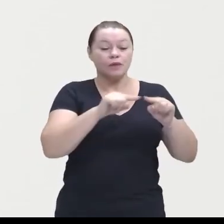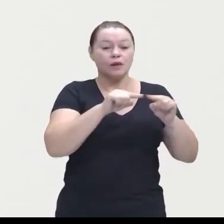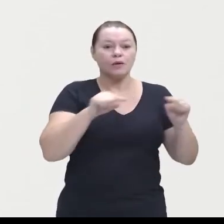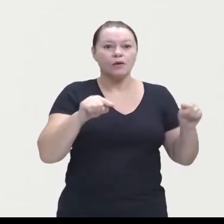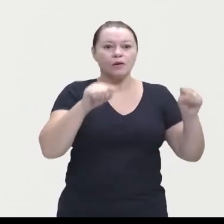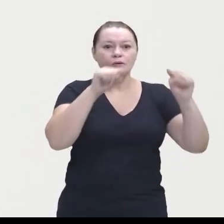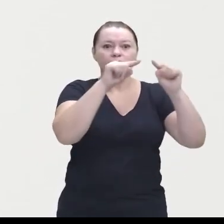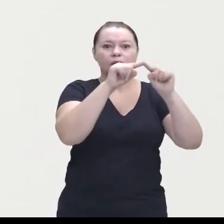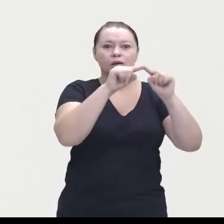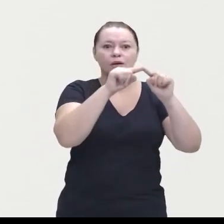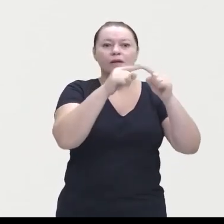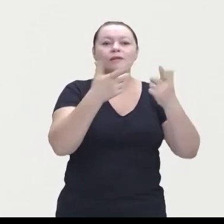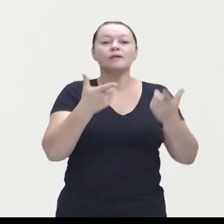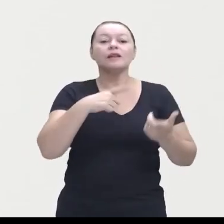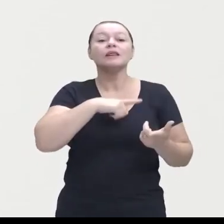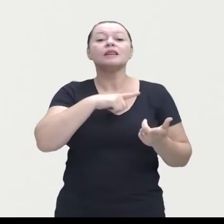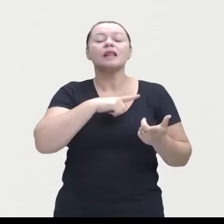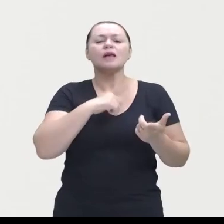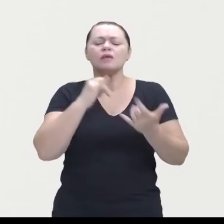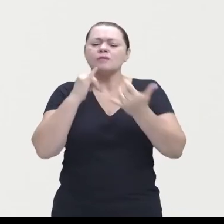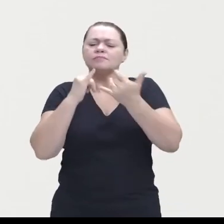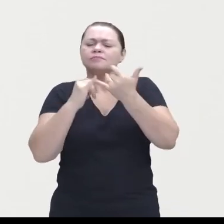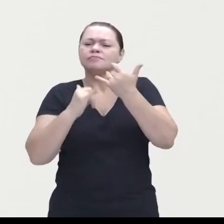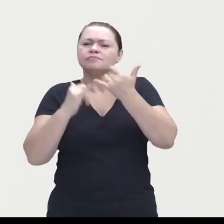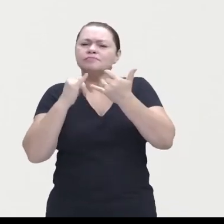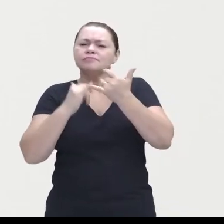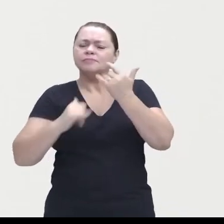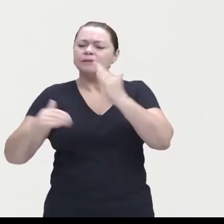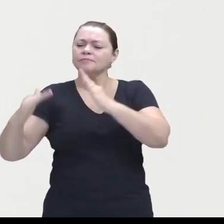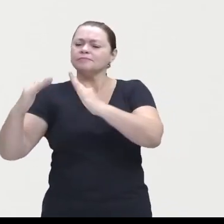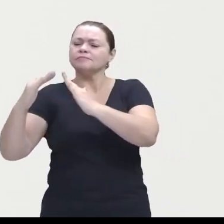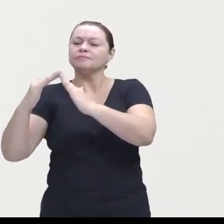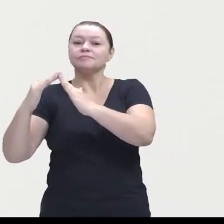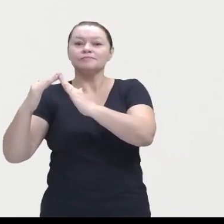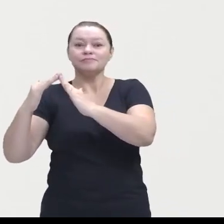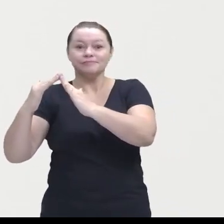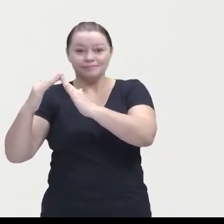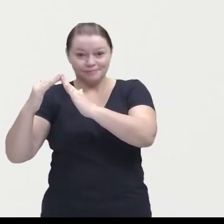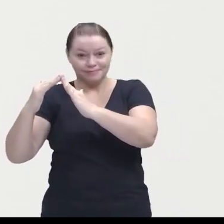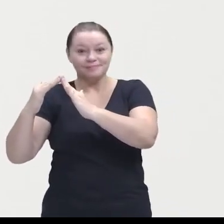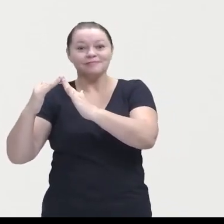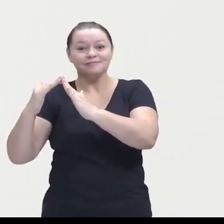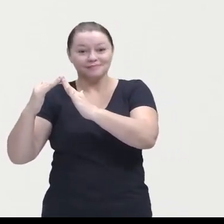Triângulo tem a aparência do formato de um telhado.